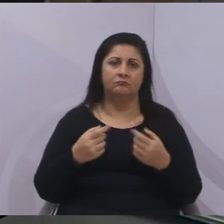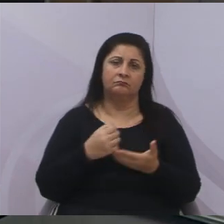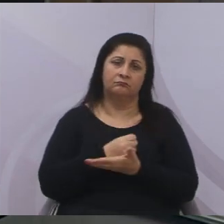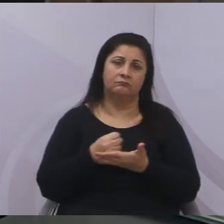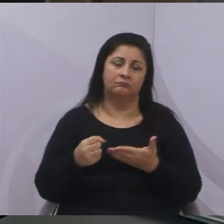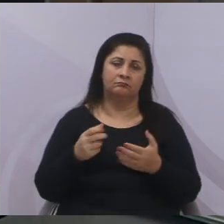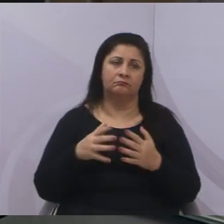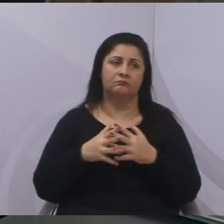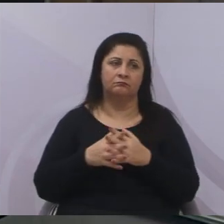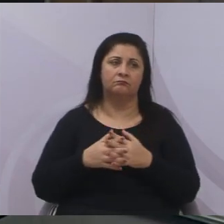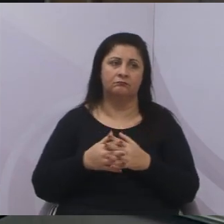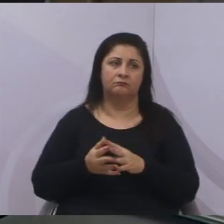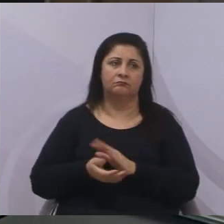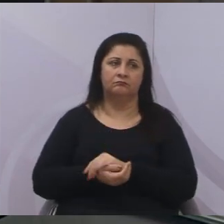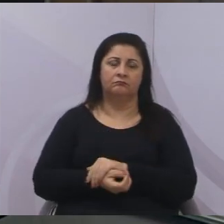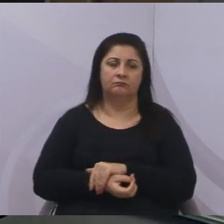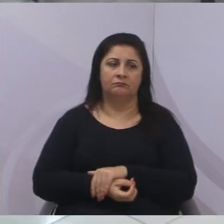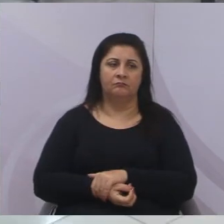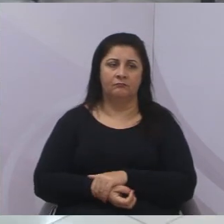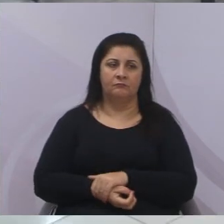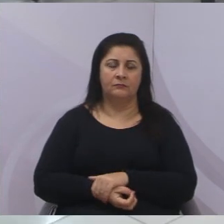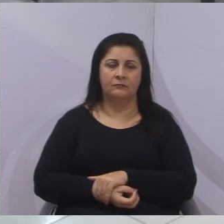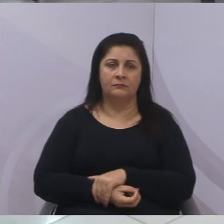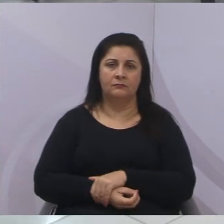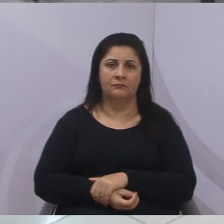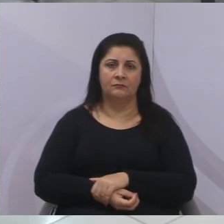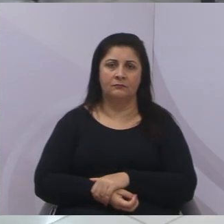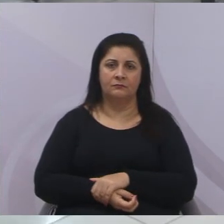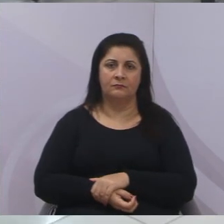né? Mas obrigada.